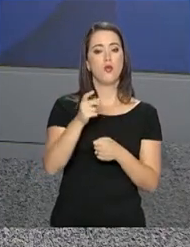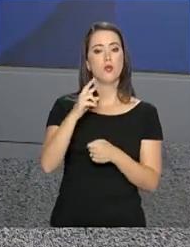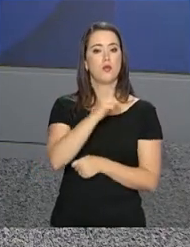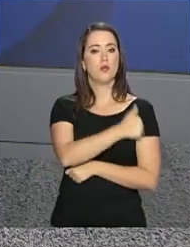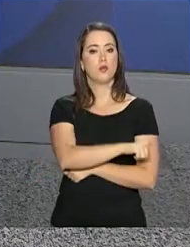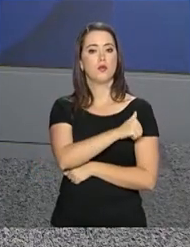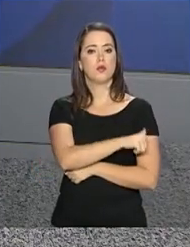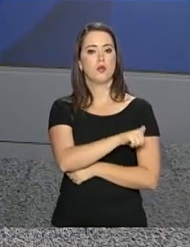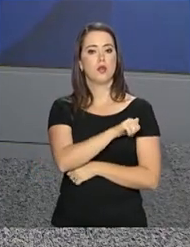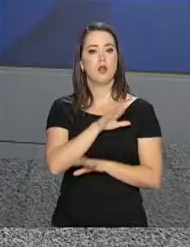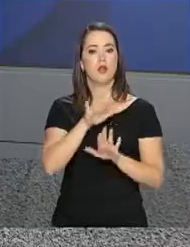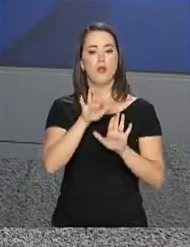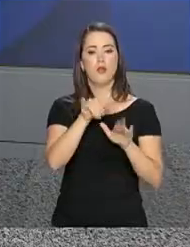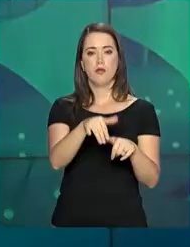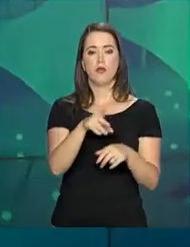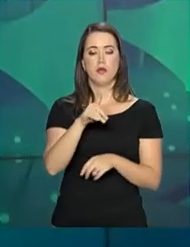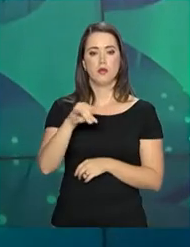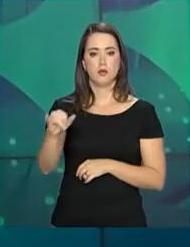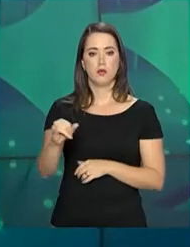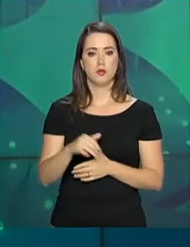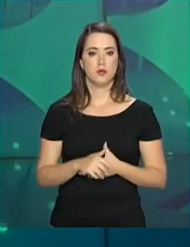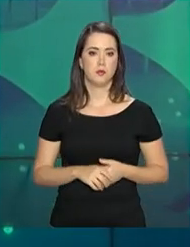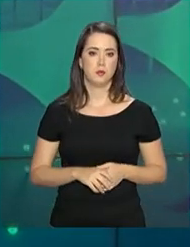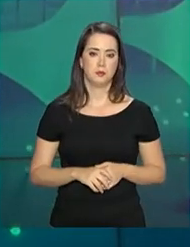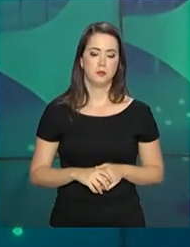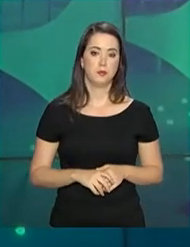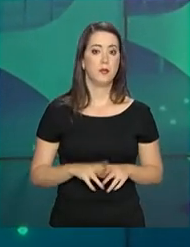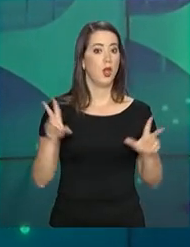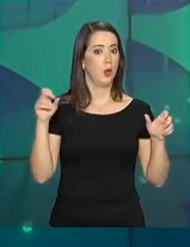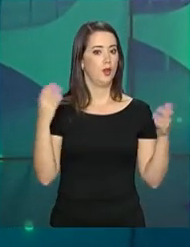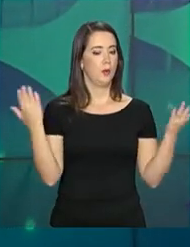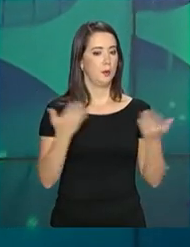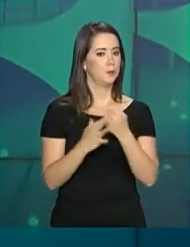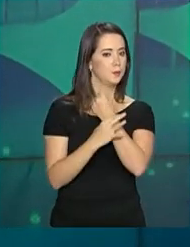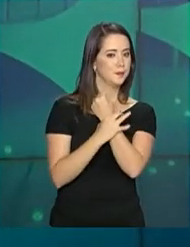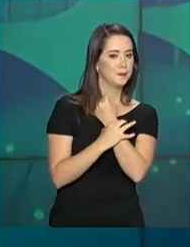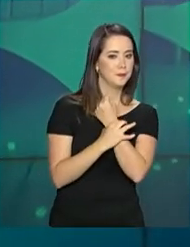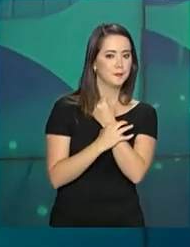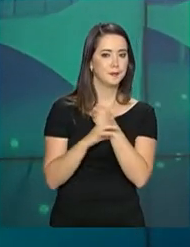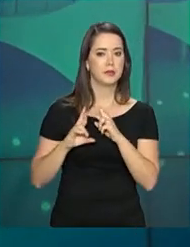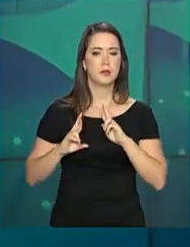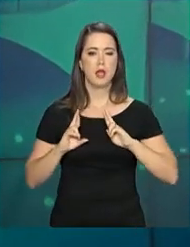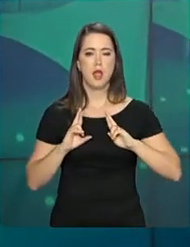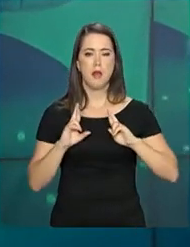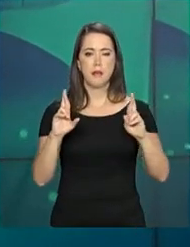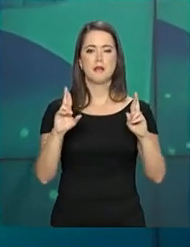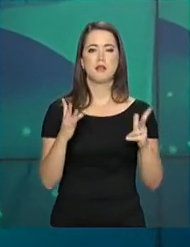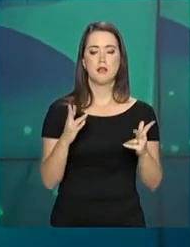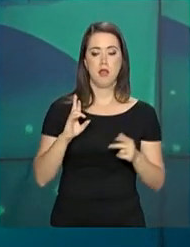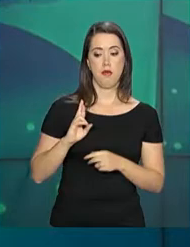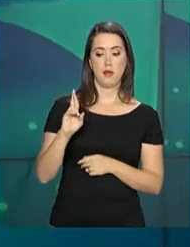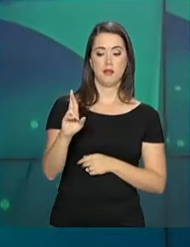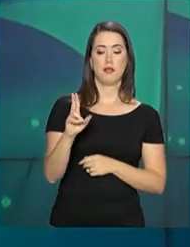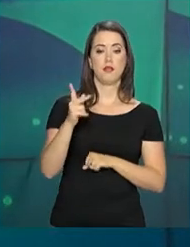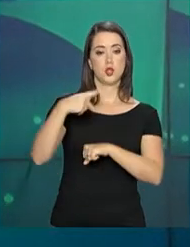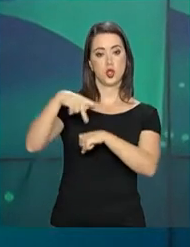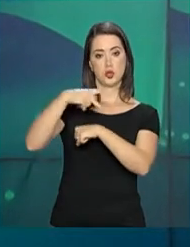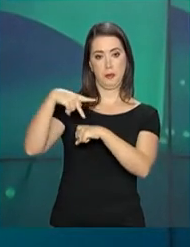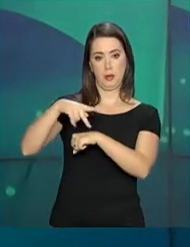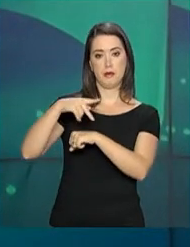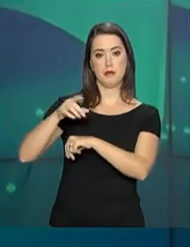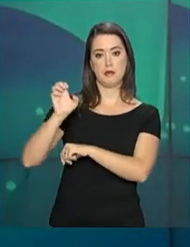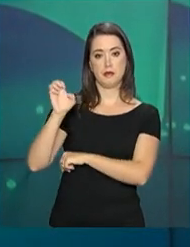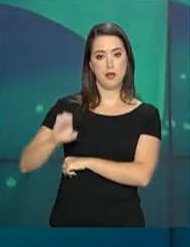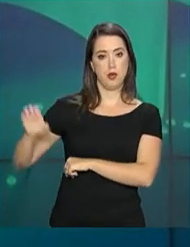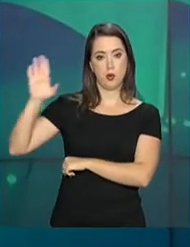no fim do dia o tema agora é segurança representantes de países europeus e da américa